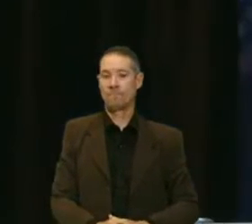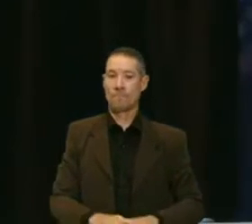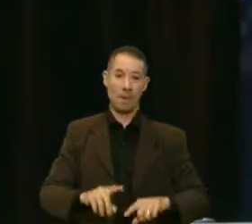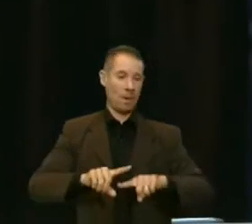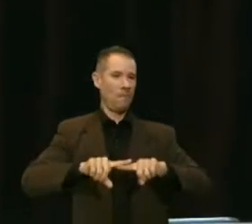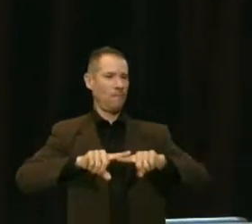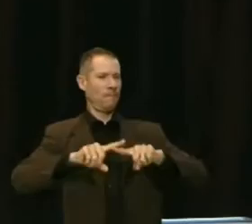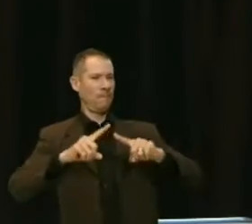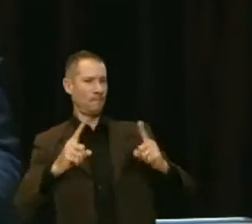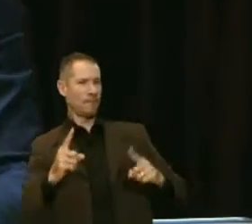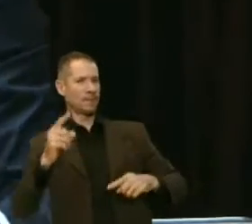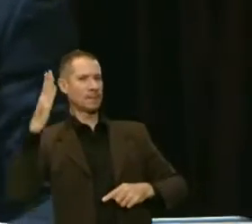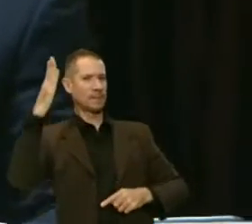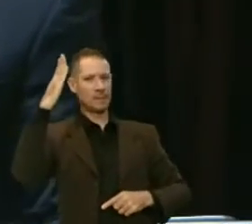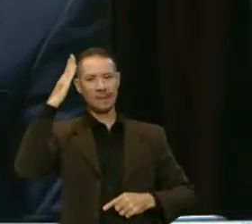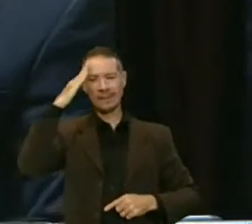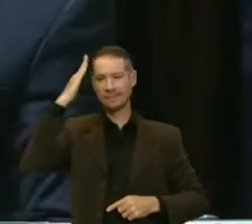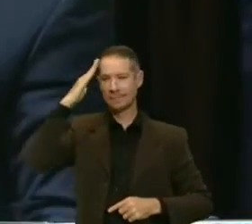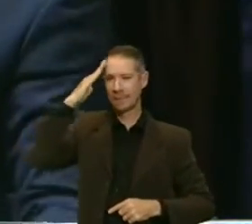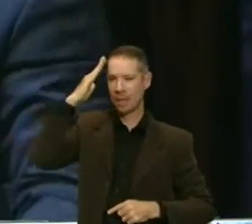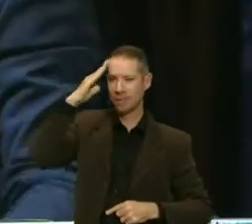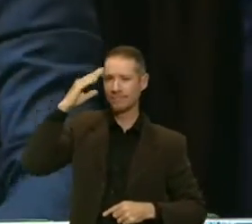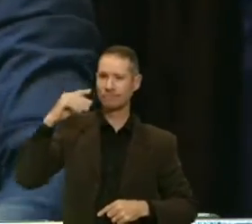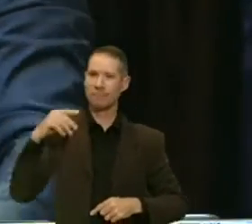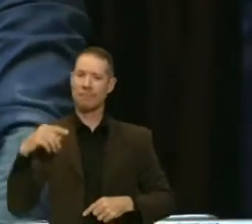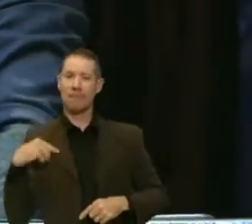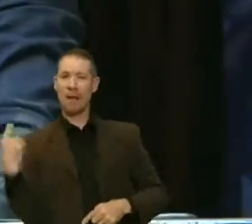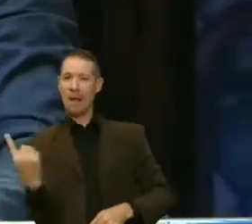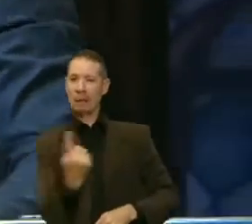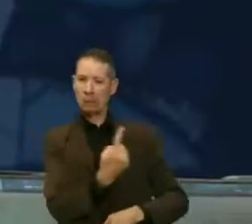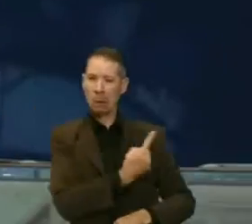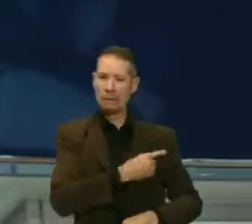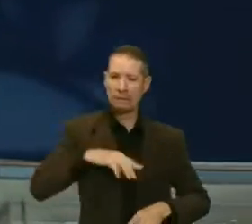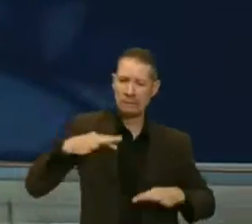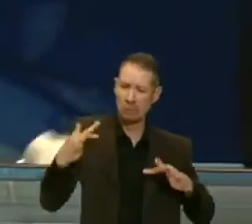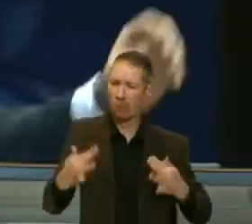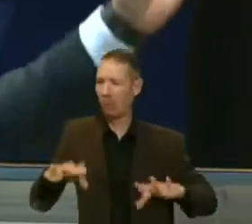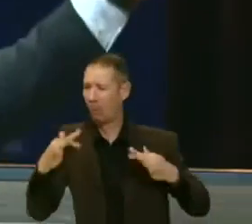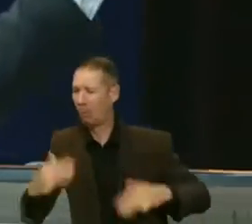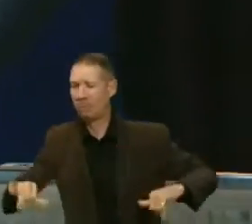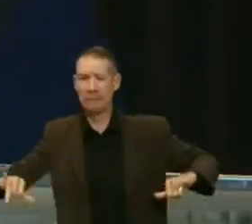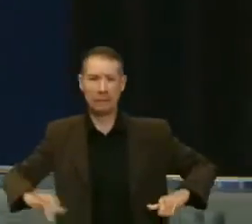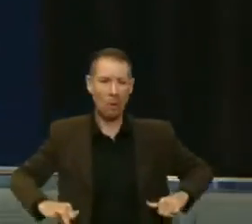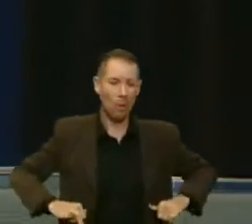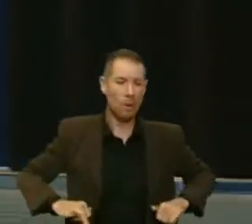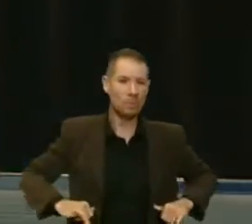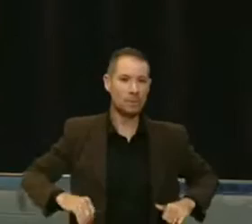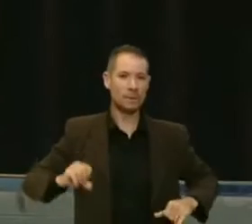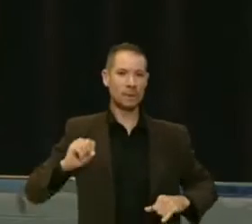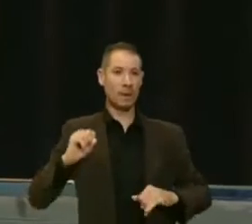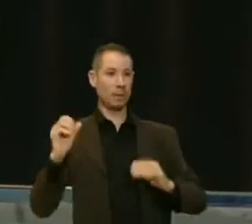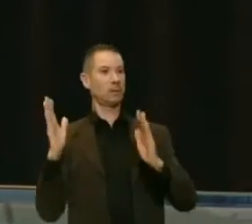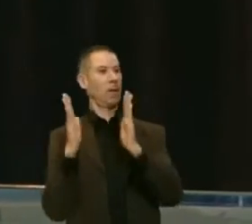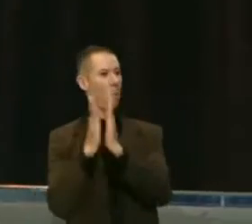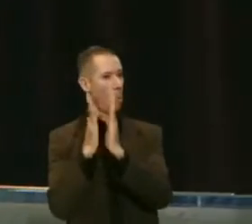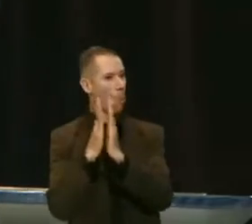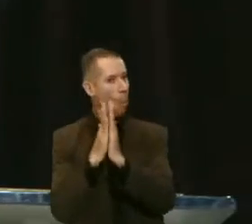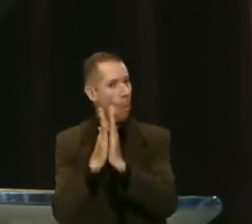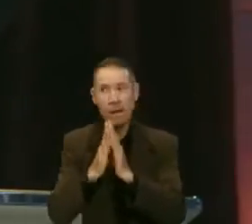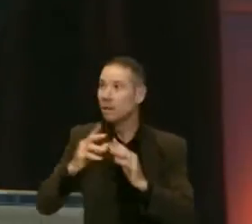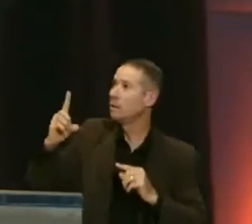Mas sabe, no lugar da nossa dor, quando oramos,